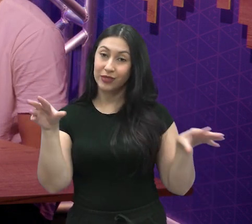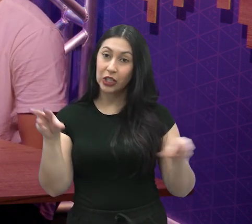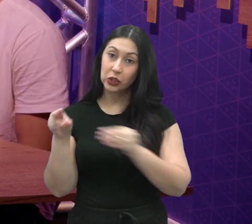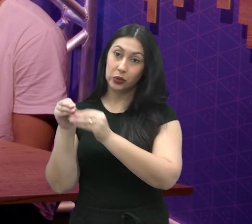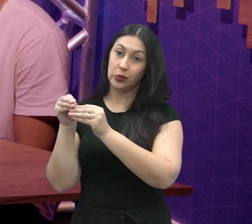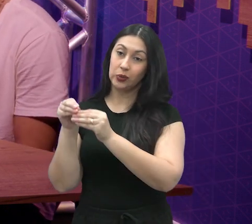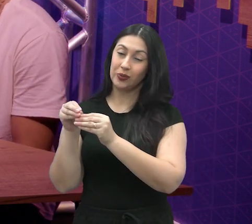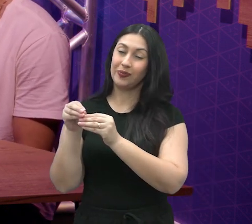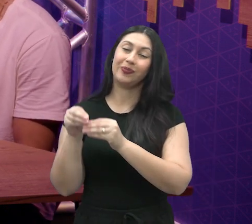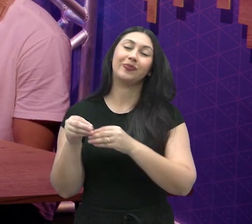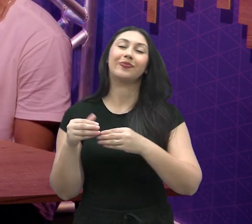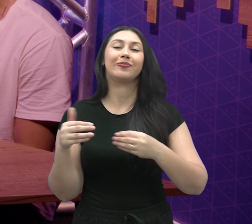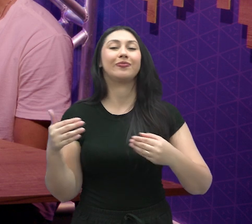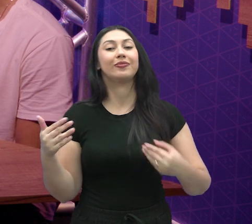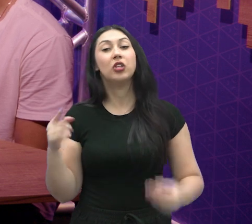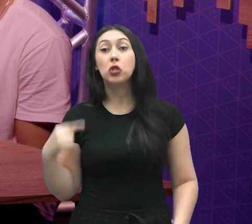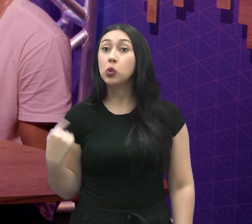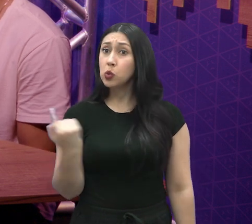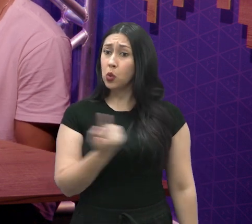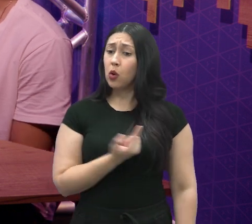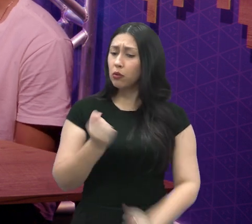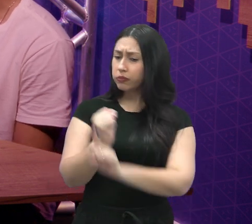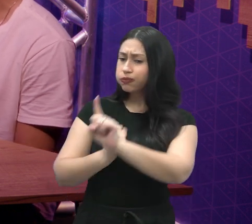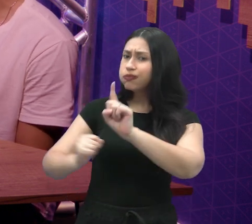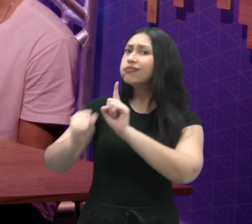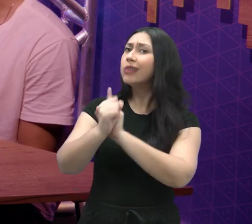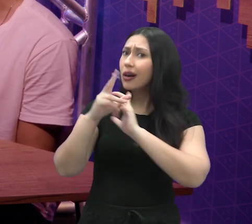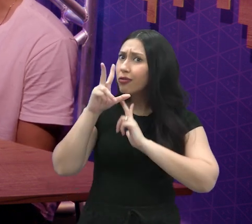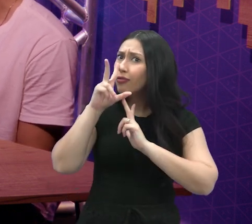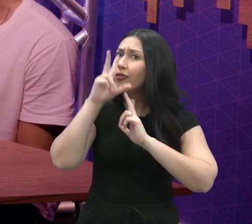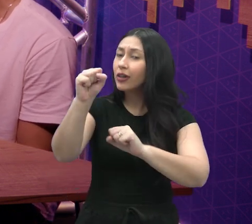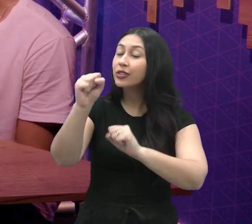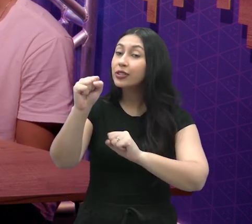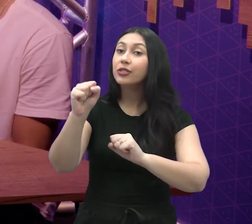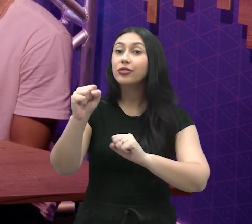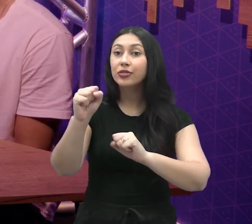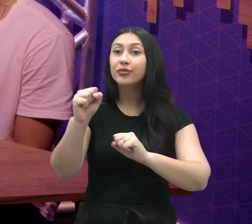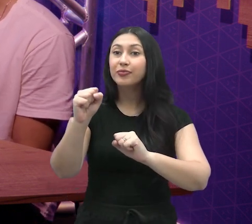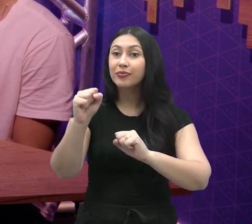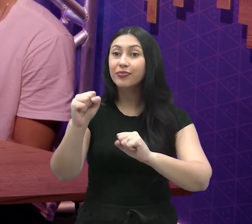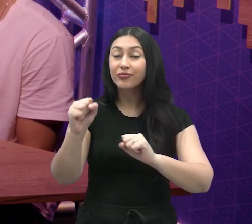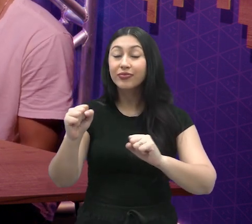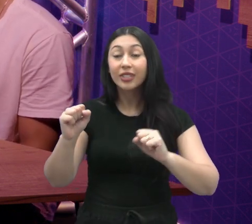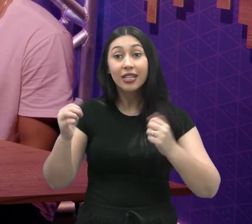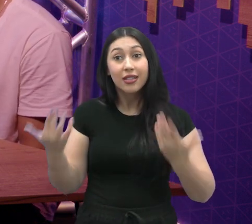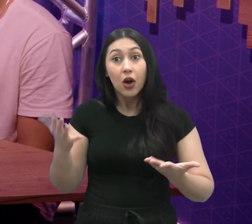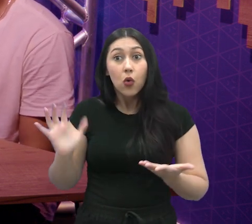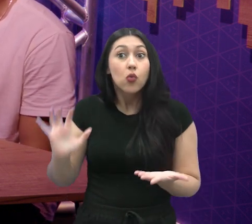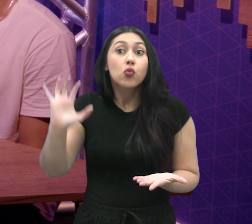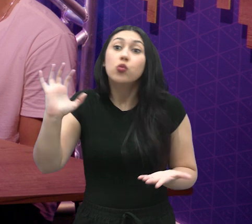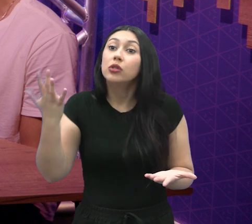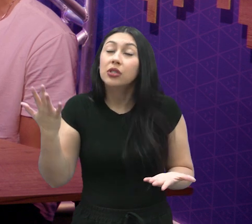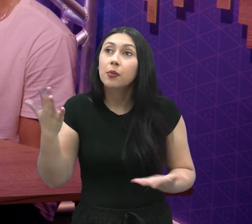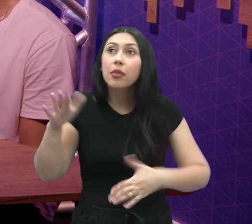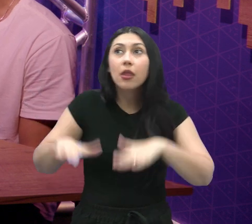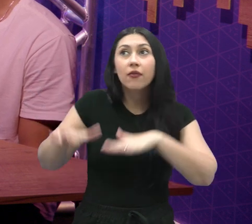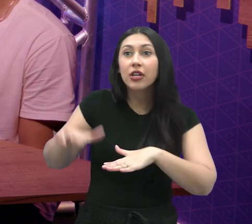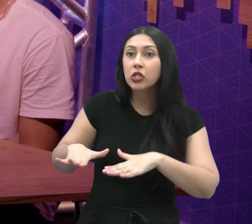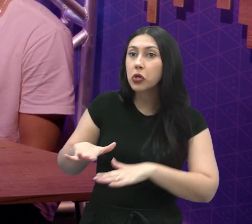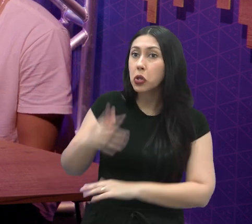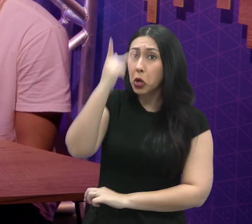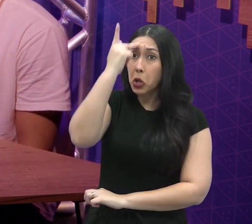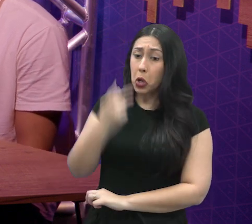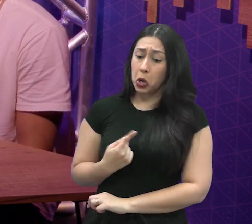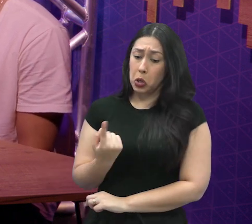do zero. Mas a gente, como sociedade, é muito forte. E isso que aconteceu. Talvez,